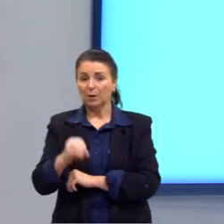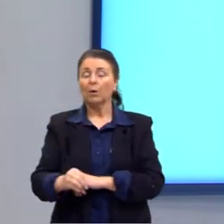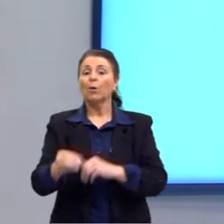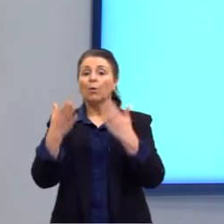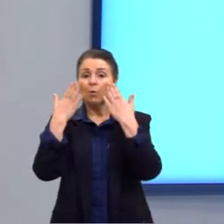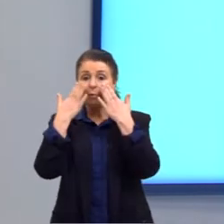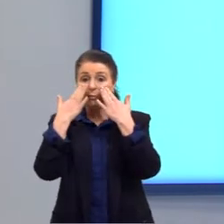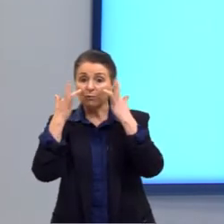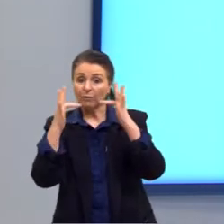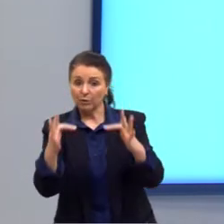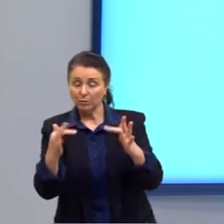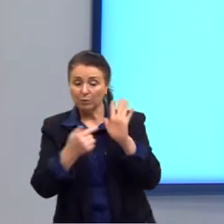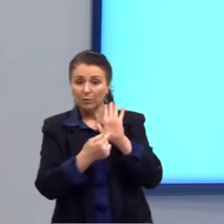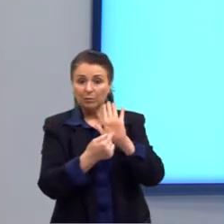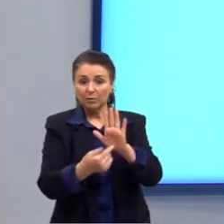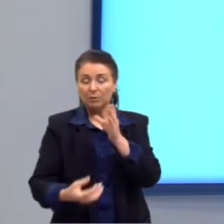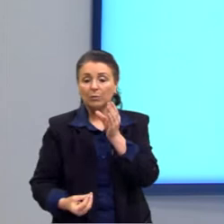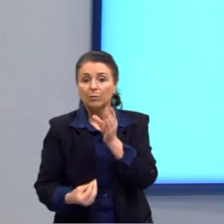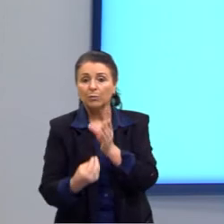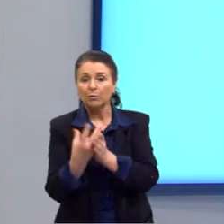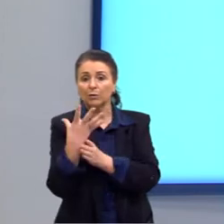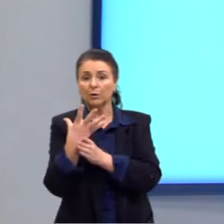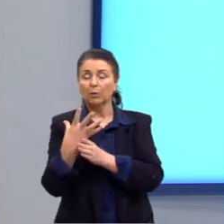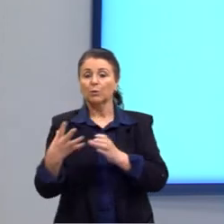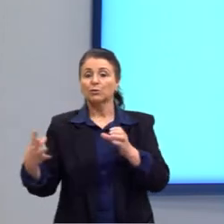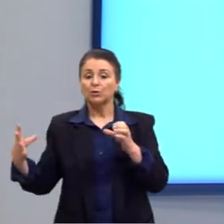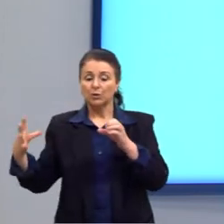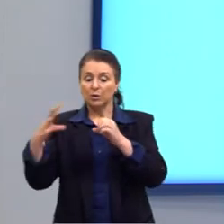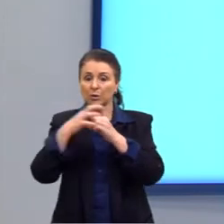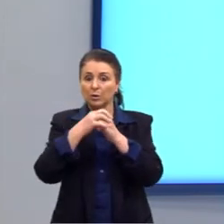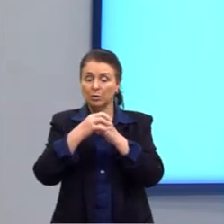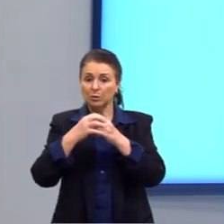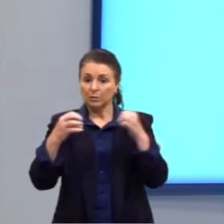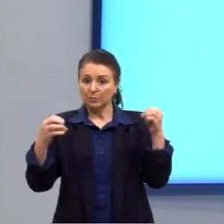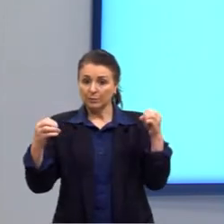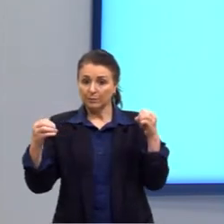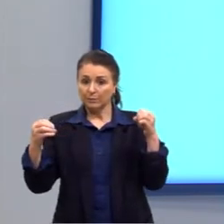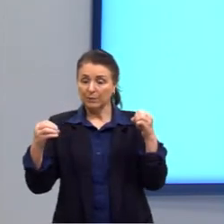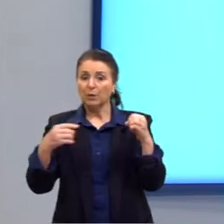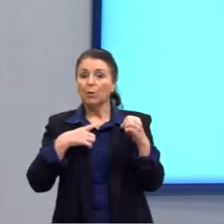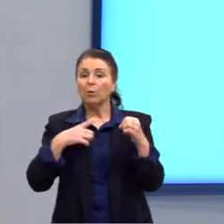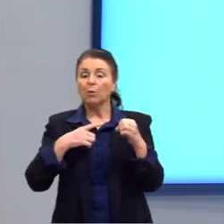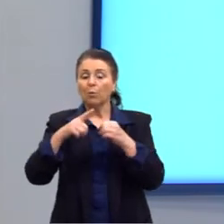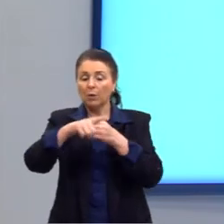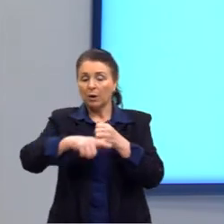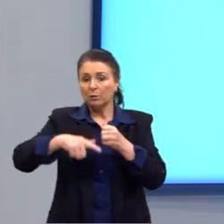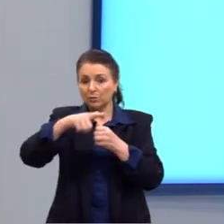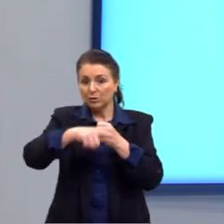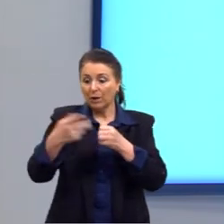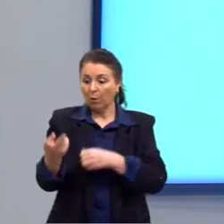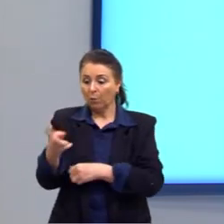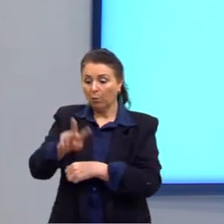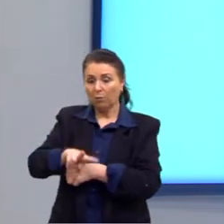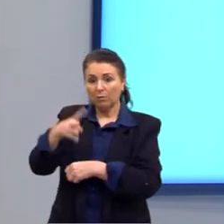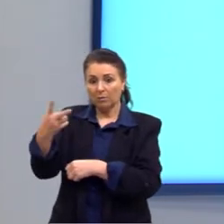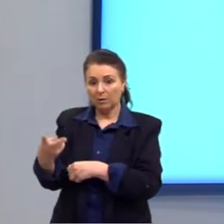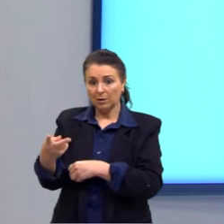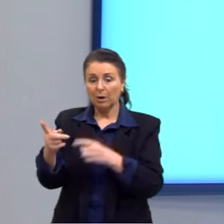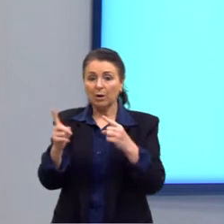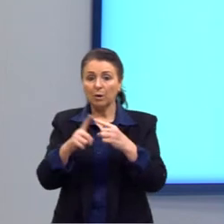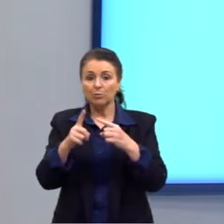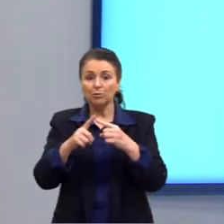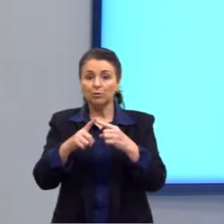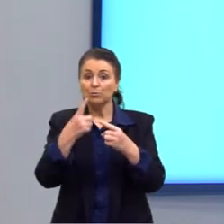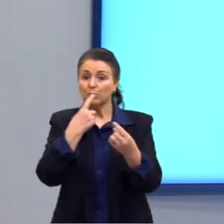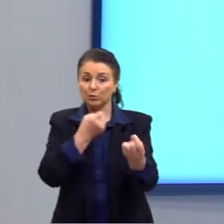é a produção de anticorpos ou aglutininas contrárias ao tipo sanguíneo